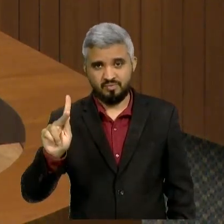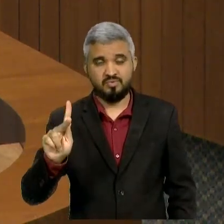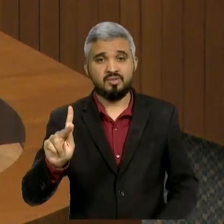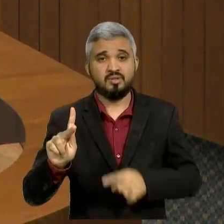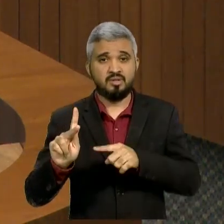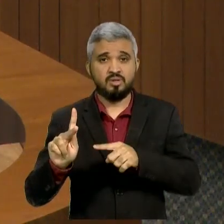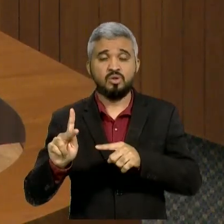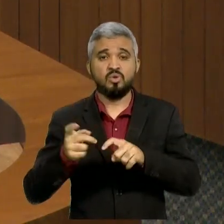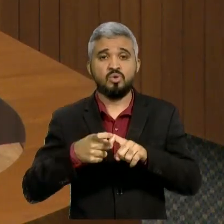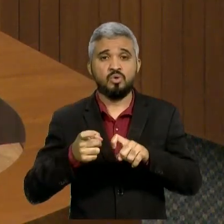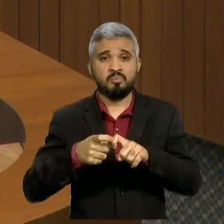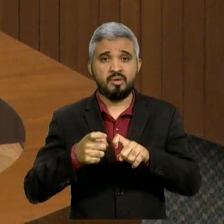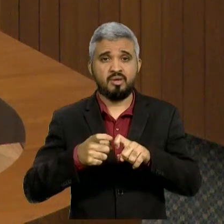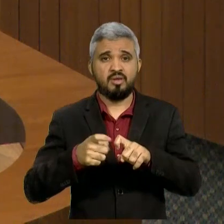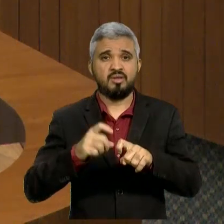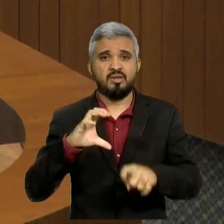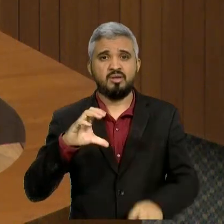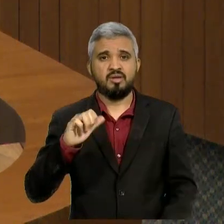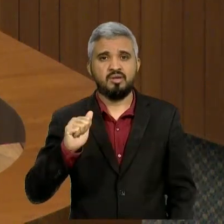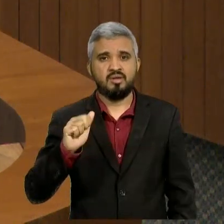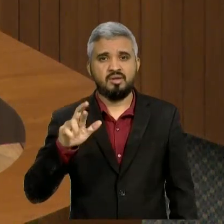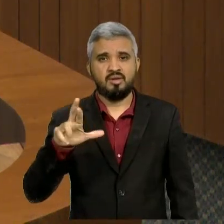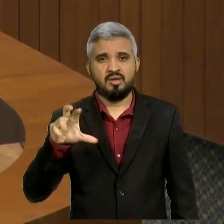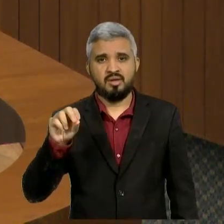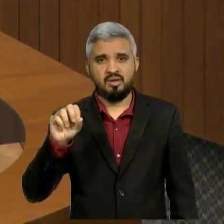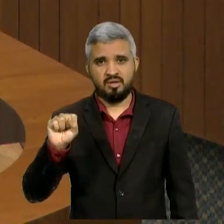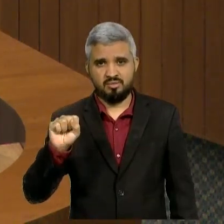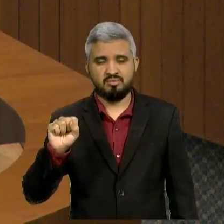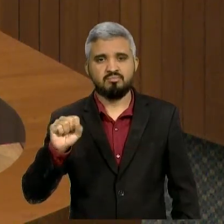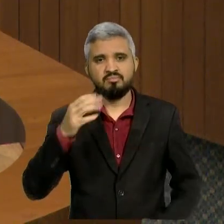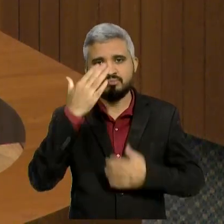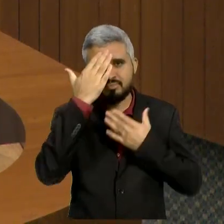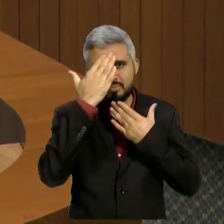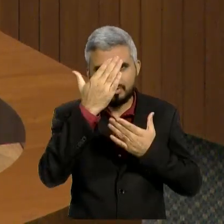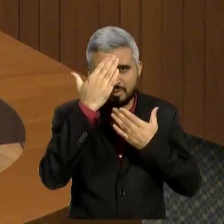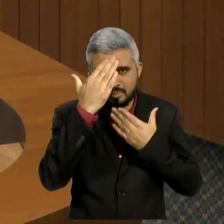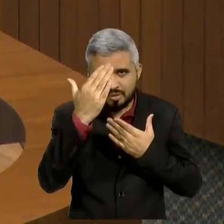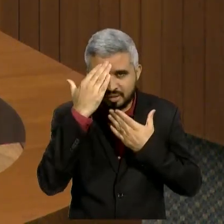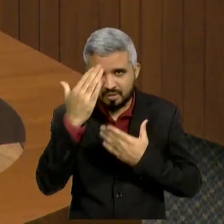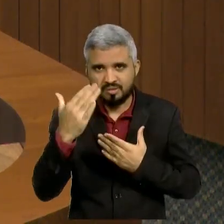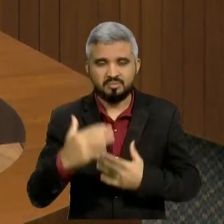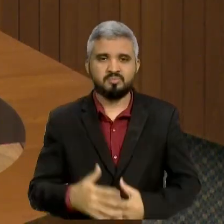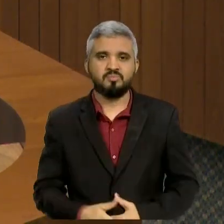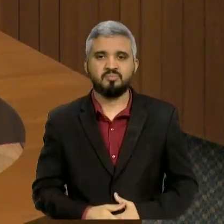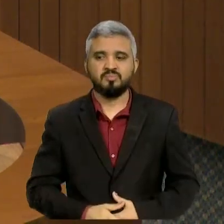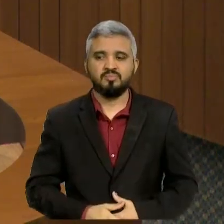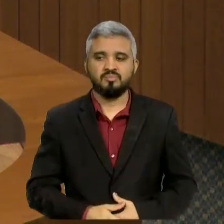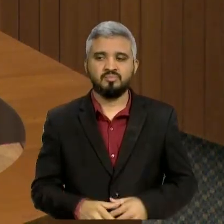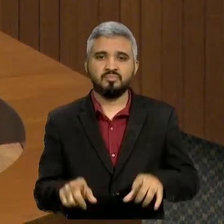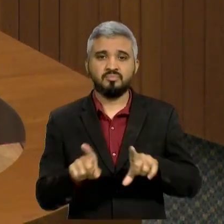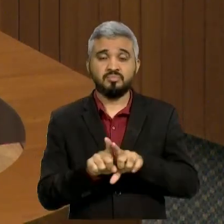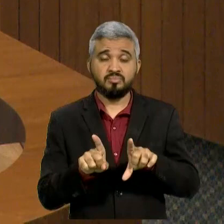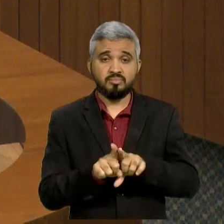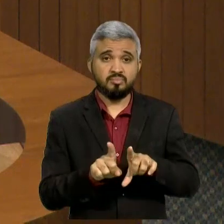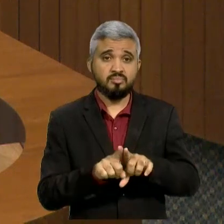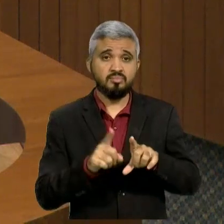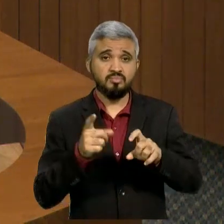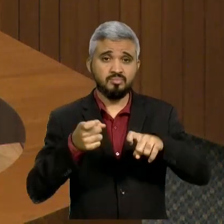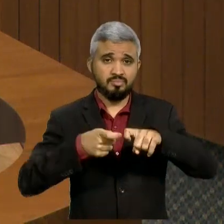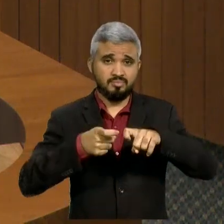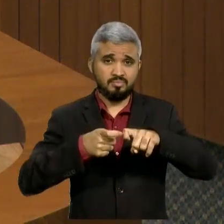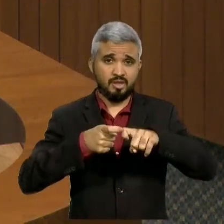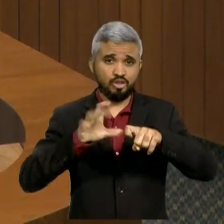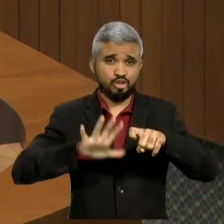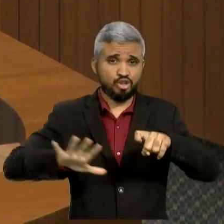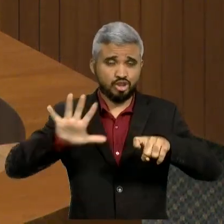ajudado e essa minha gratidão eu venho aqui agradecê-lo consulta com os clínicos Gerais que tem sempre se